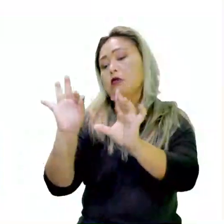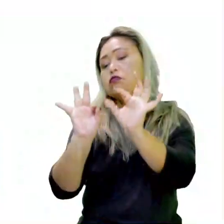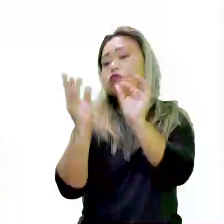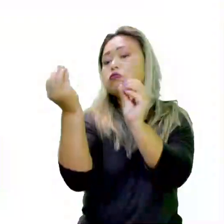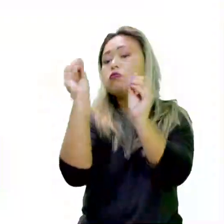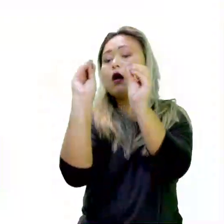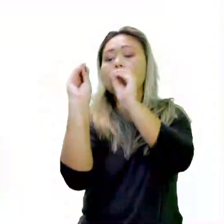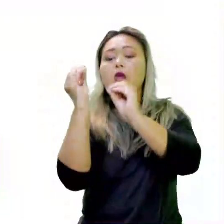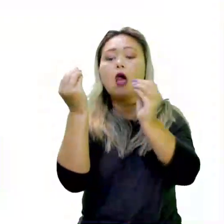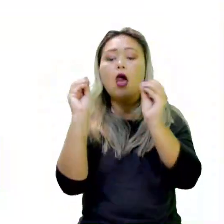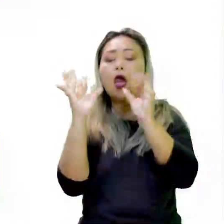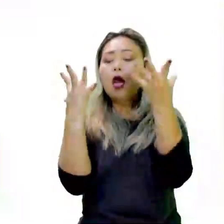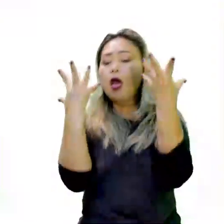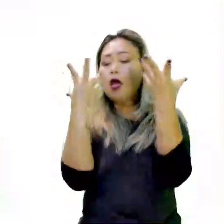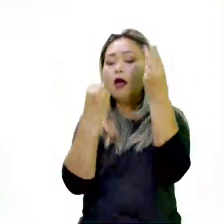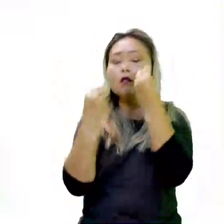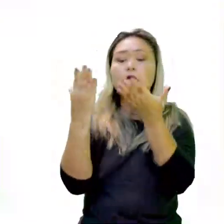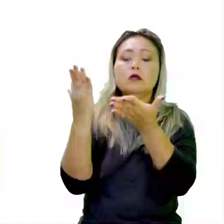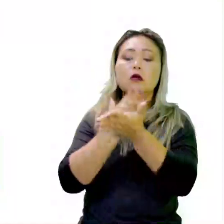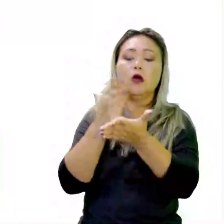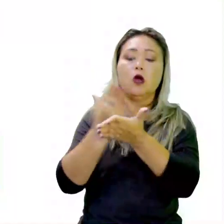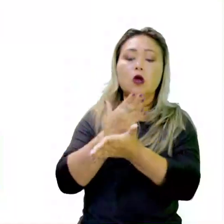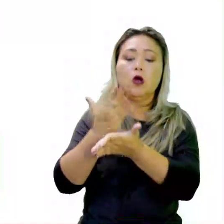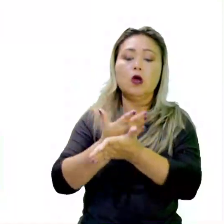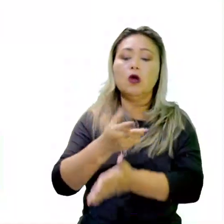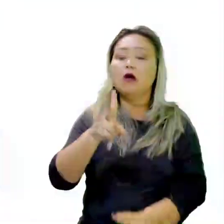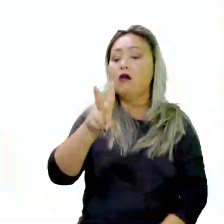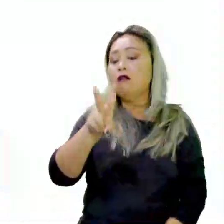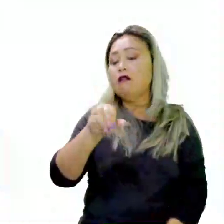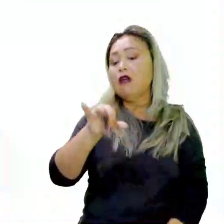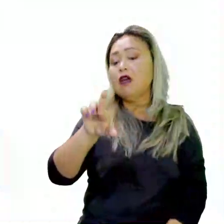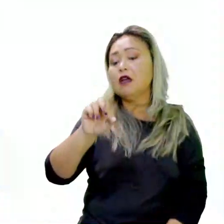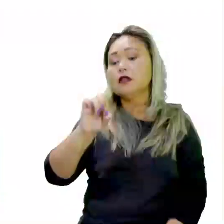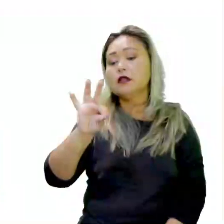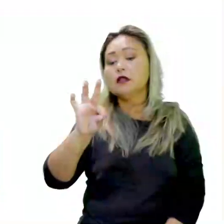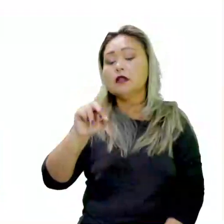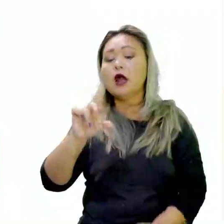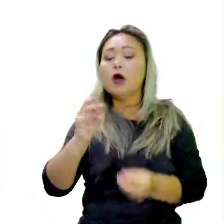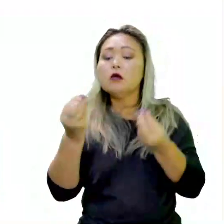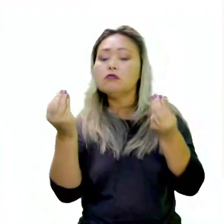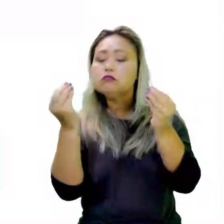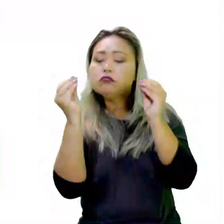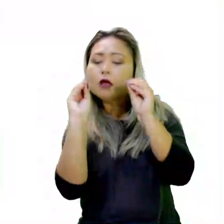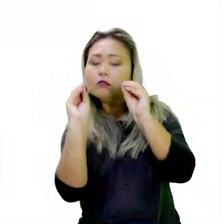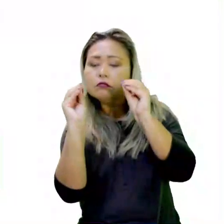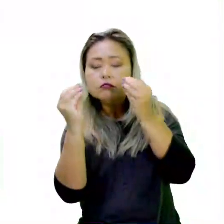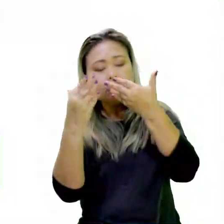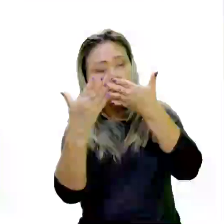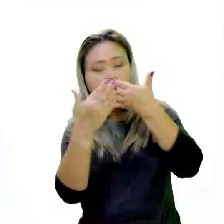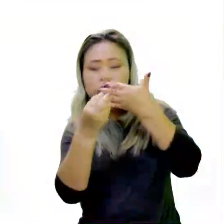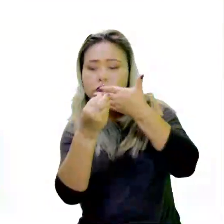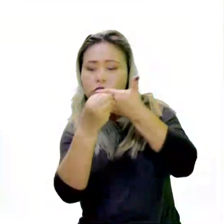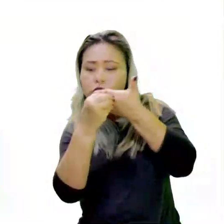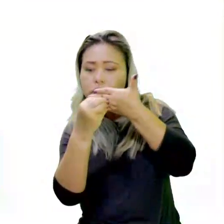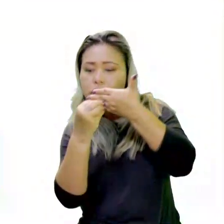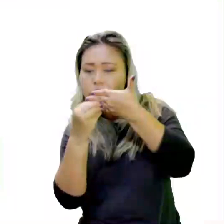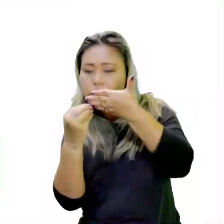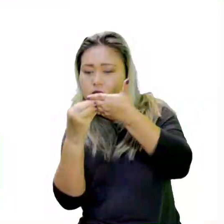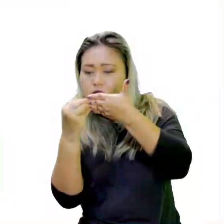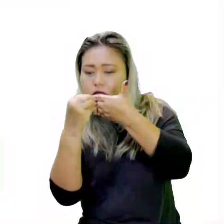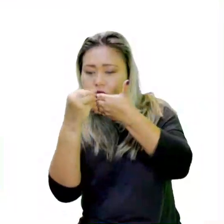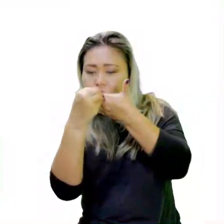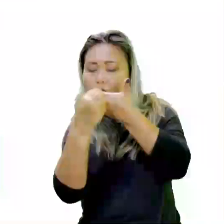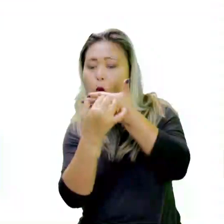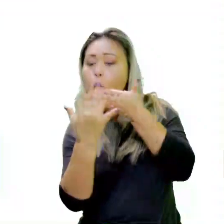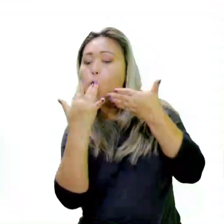ilustrar, para embelezar os livros. E os vitrais são um tipo de painel, só que feito com